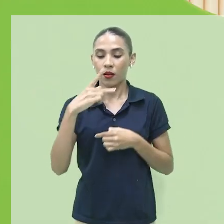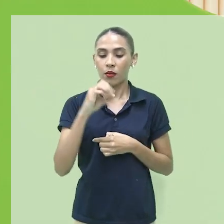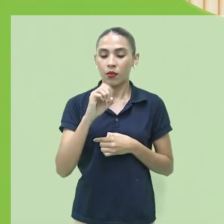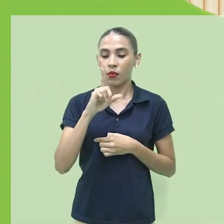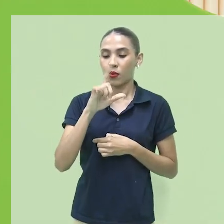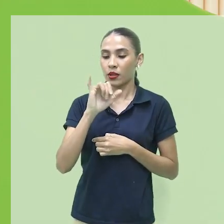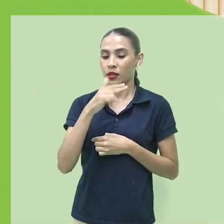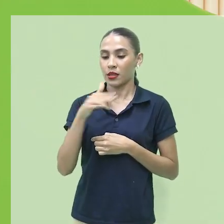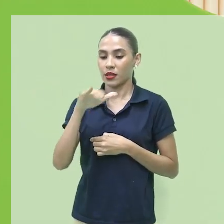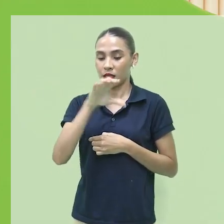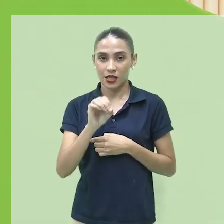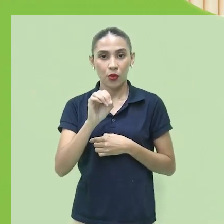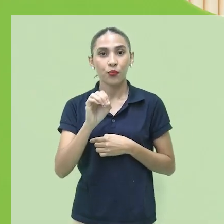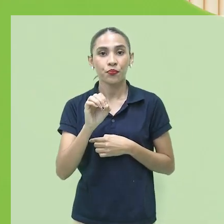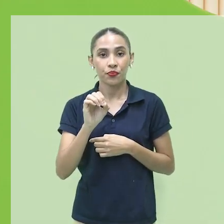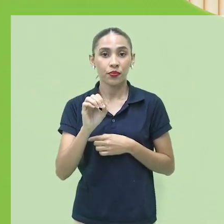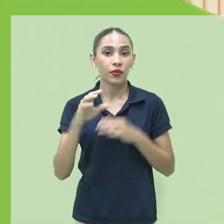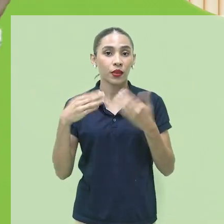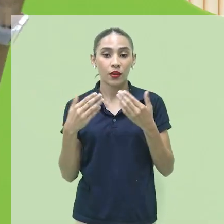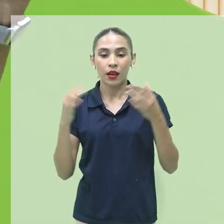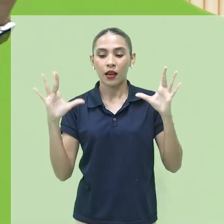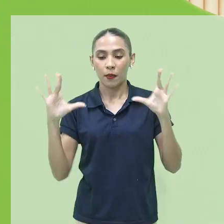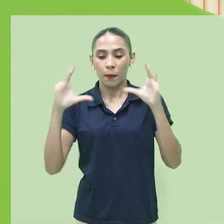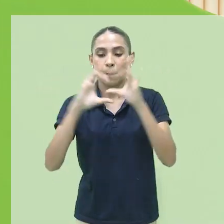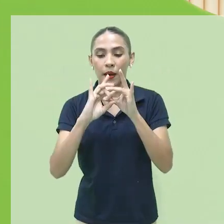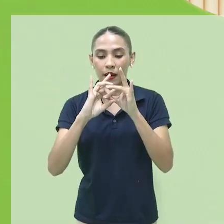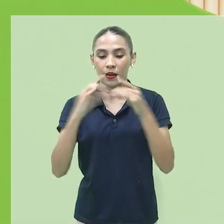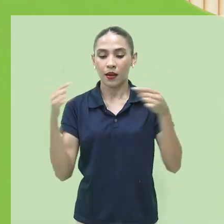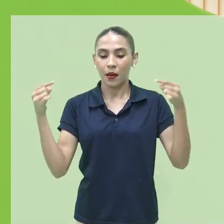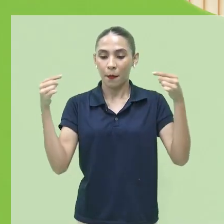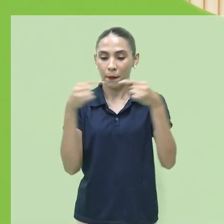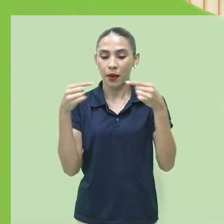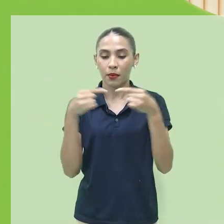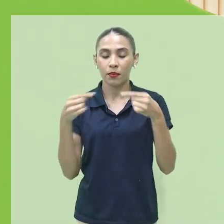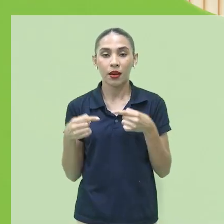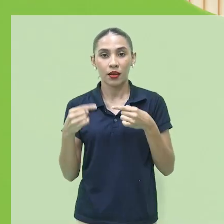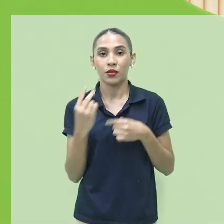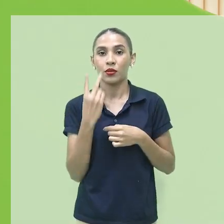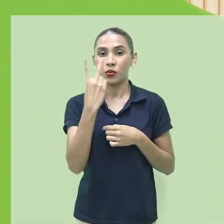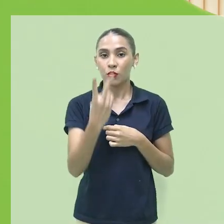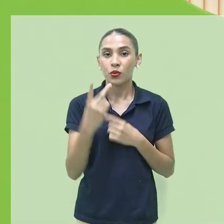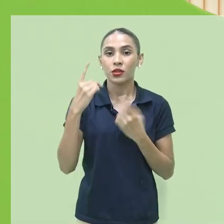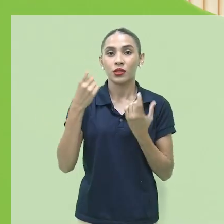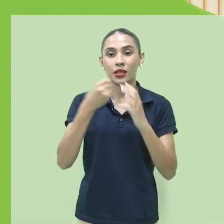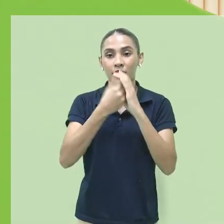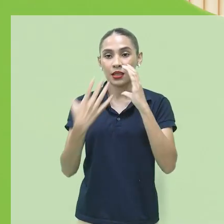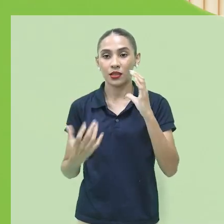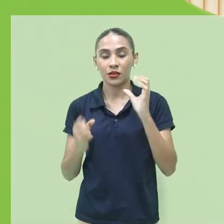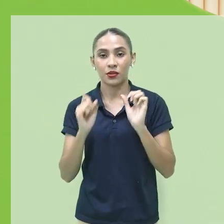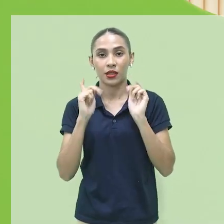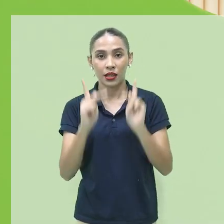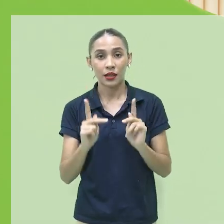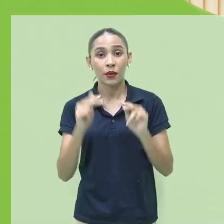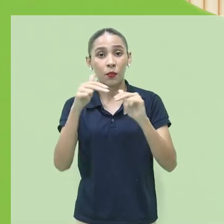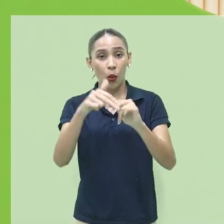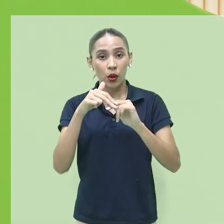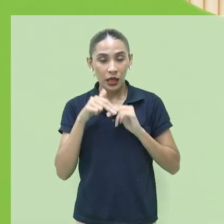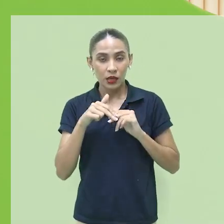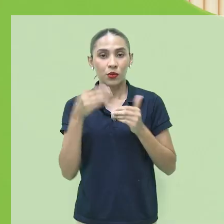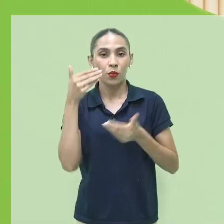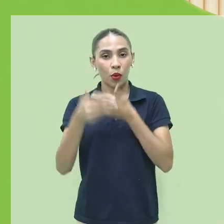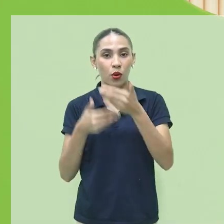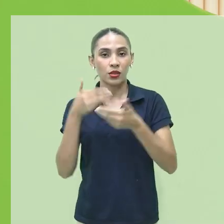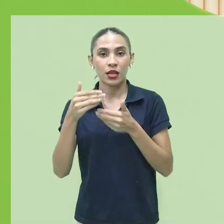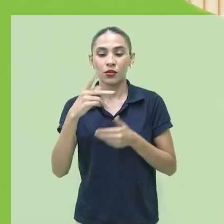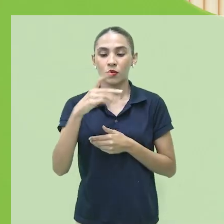realizou a polinização de forma manual, cruzando ali, por exemplo, essas duas características, tá? Então, é por